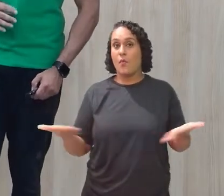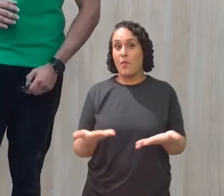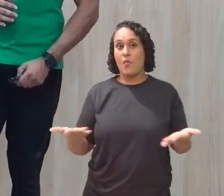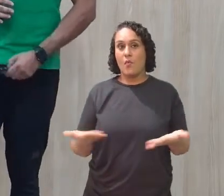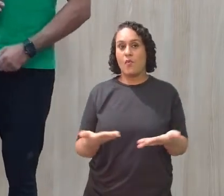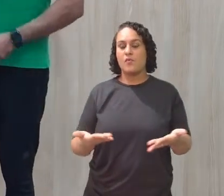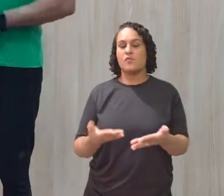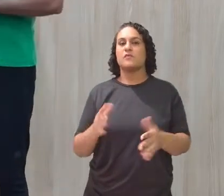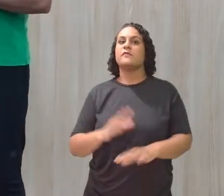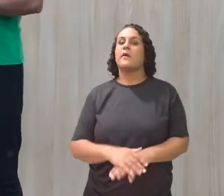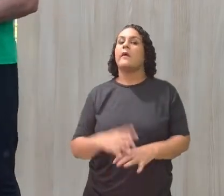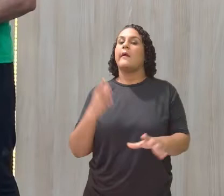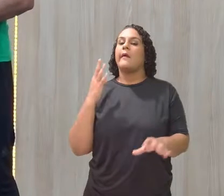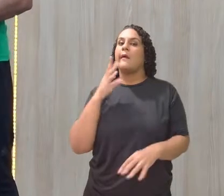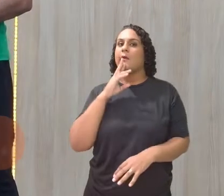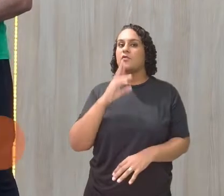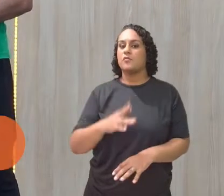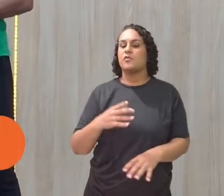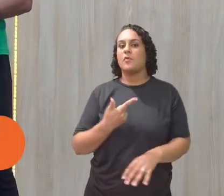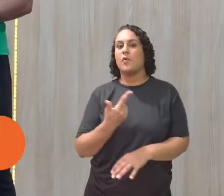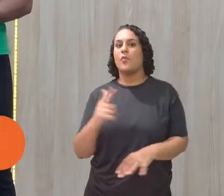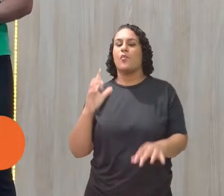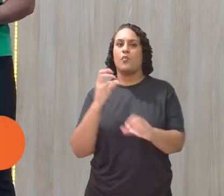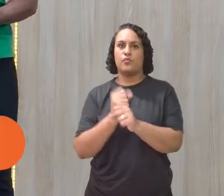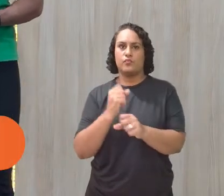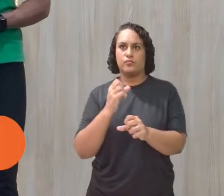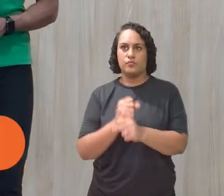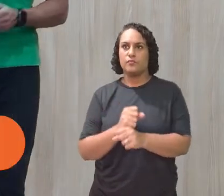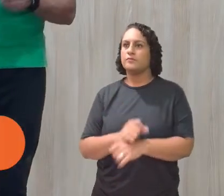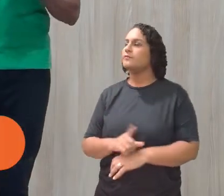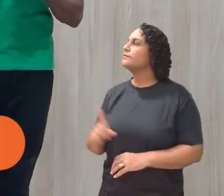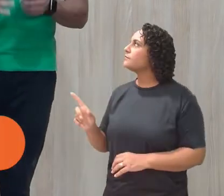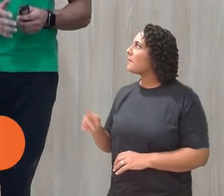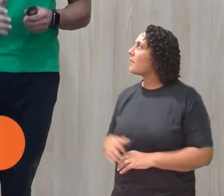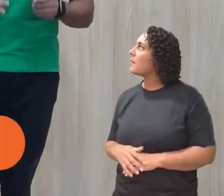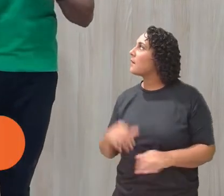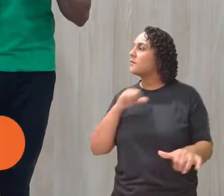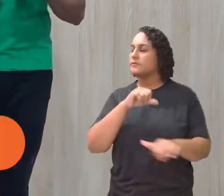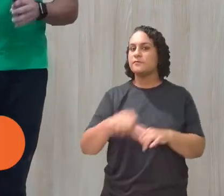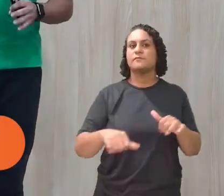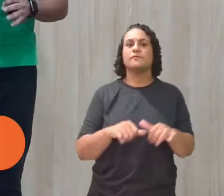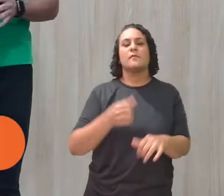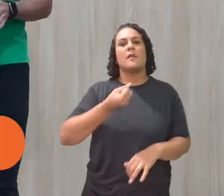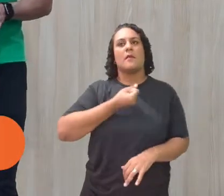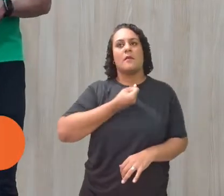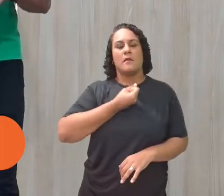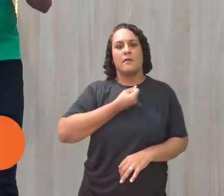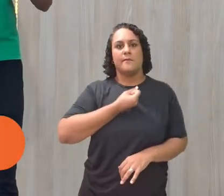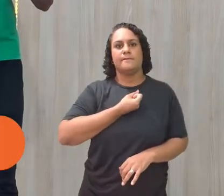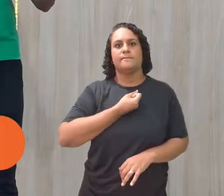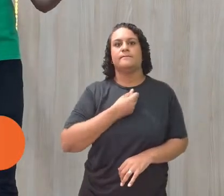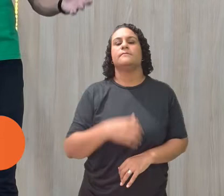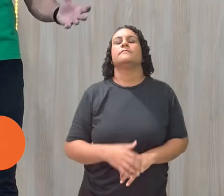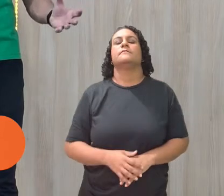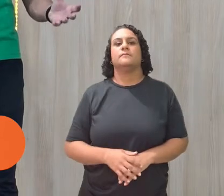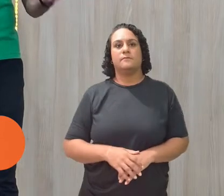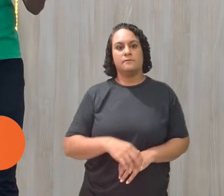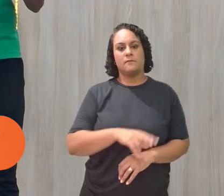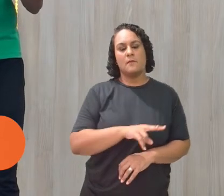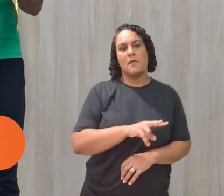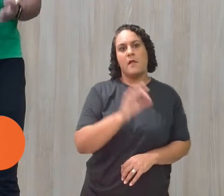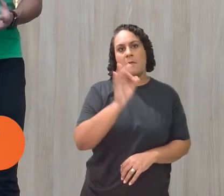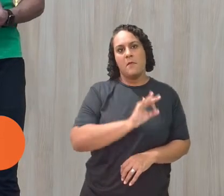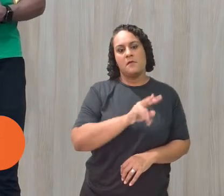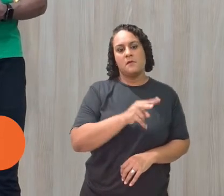vai resolver um outro exemplo desse aqui que eu fiz agora, certo? Transformar um número aí em porcentagem